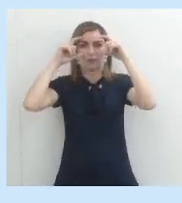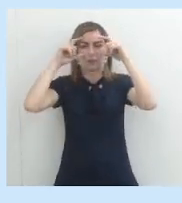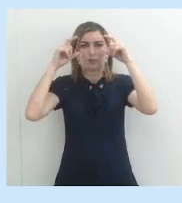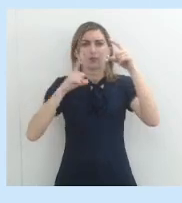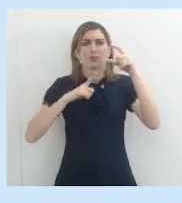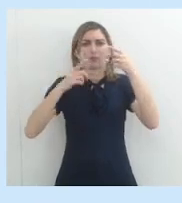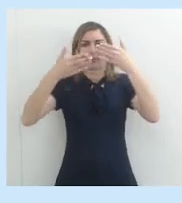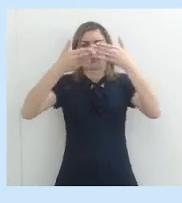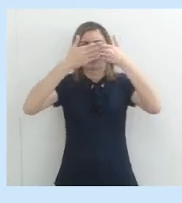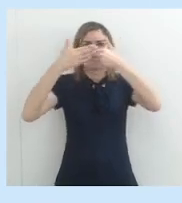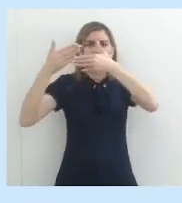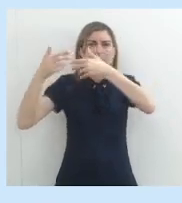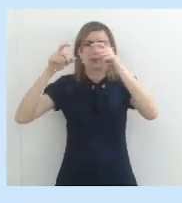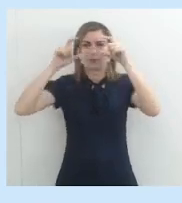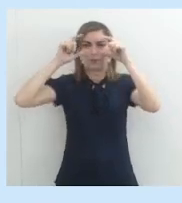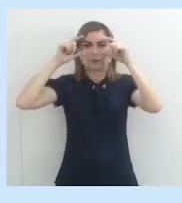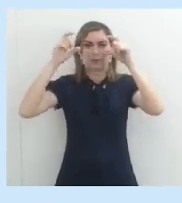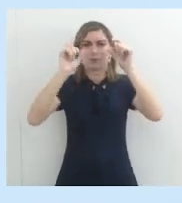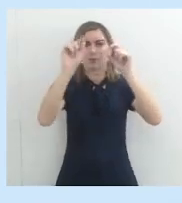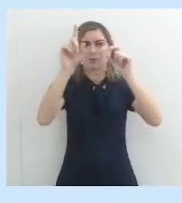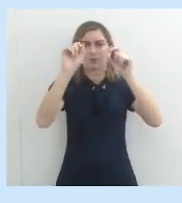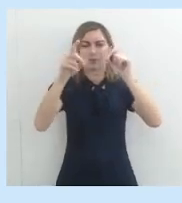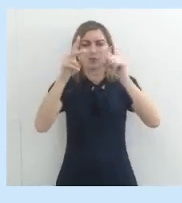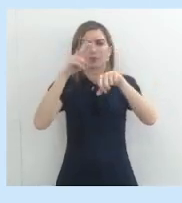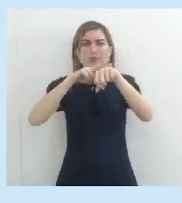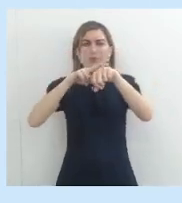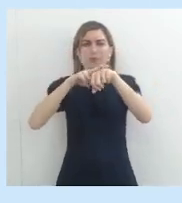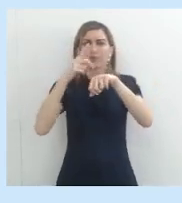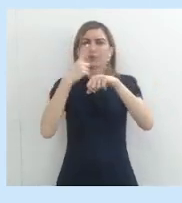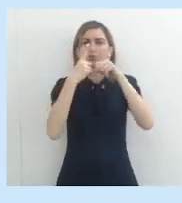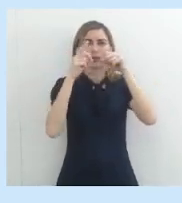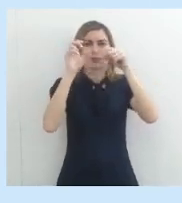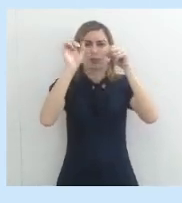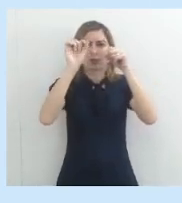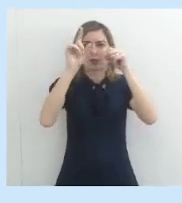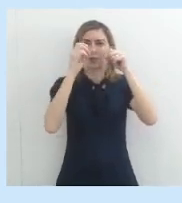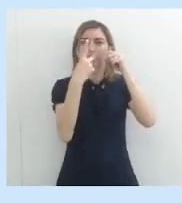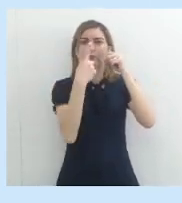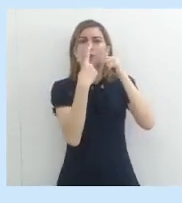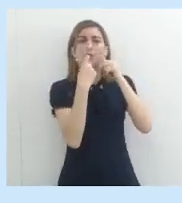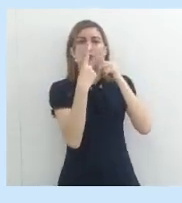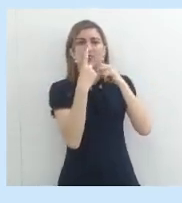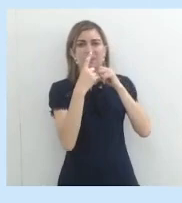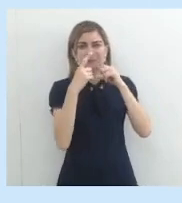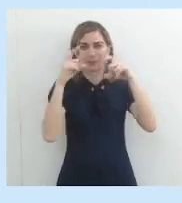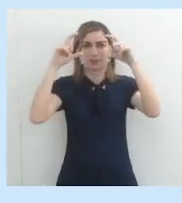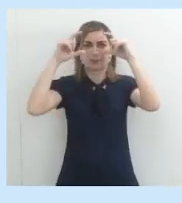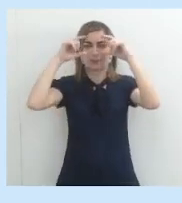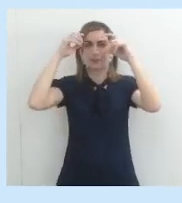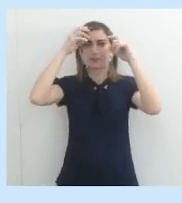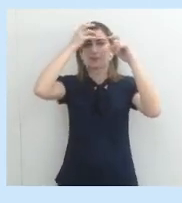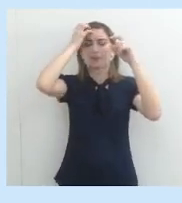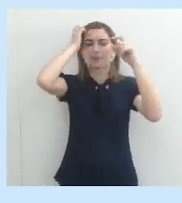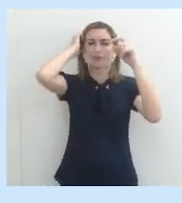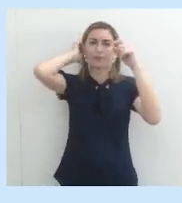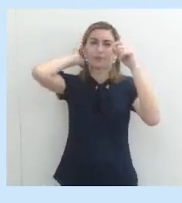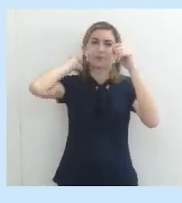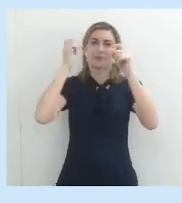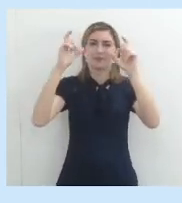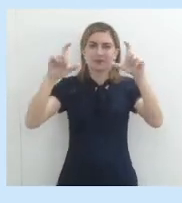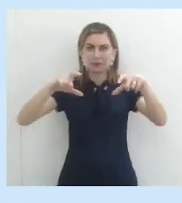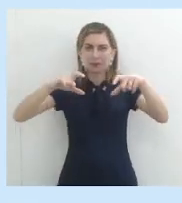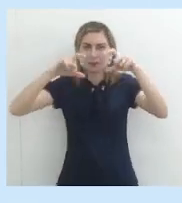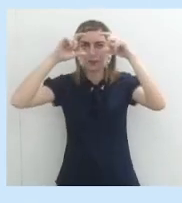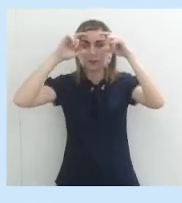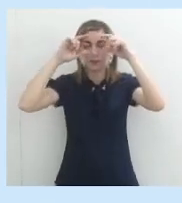tela azul e vermelha. Então, em alguns momentos do filme, alguns personagens davam algum sinal, né, tipo, botavam óculos,